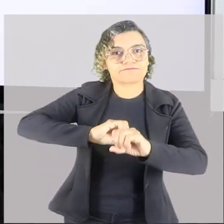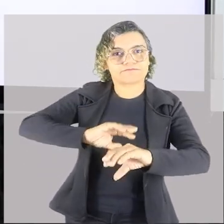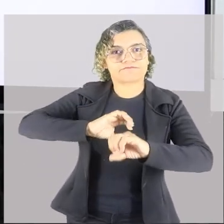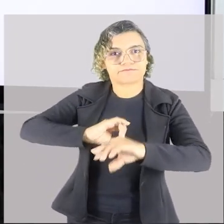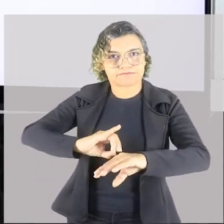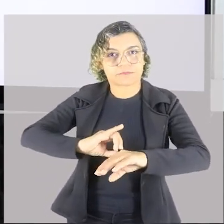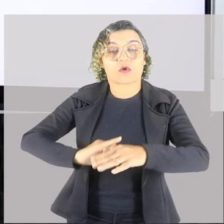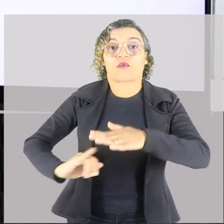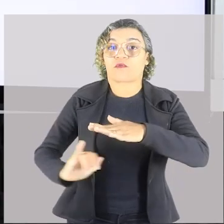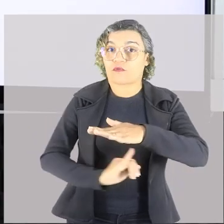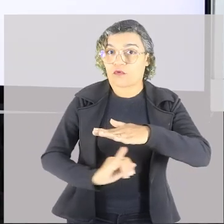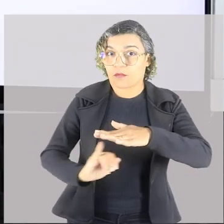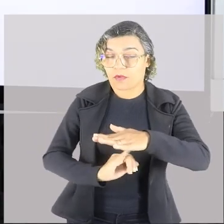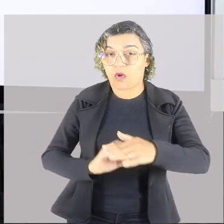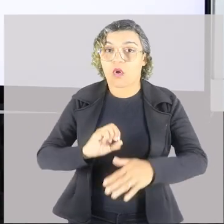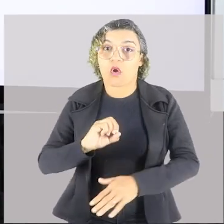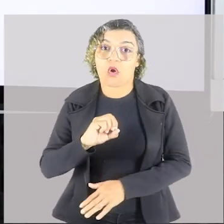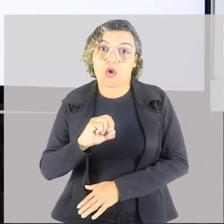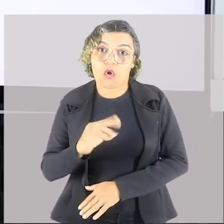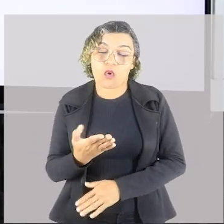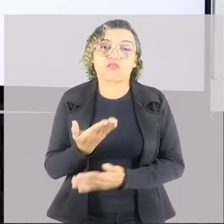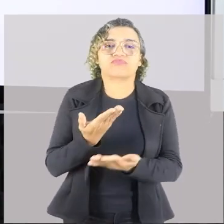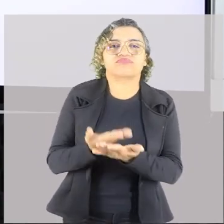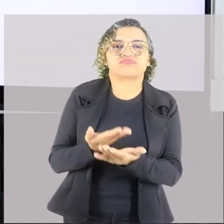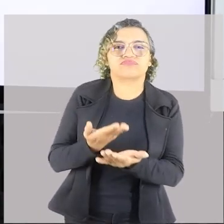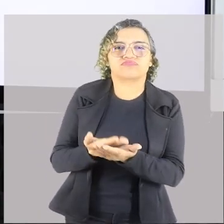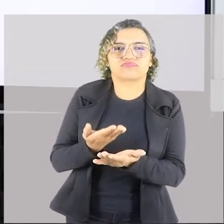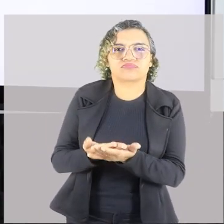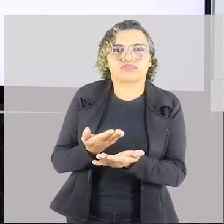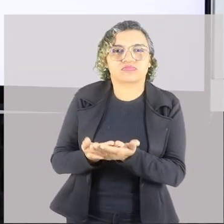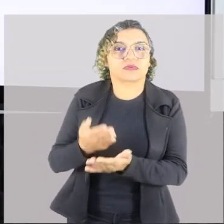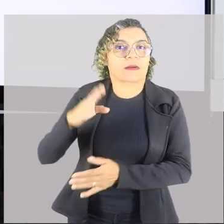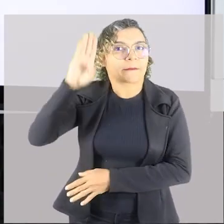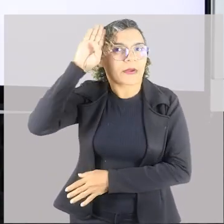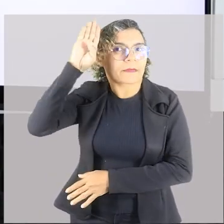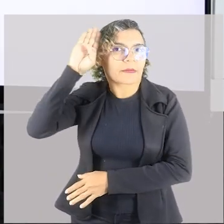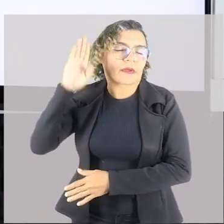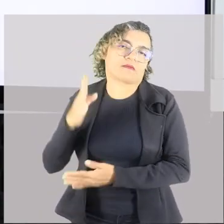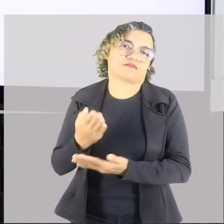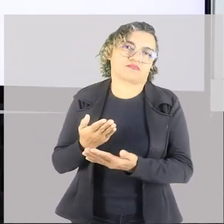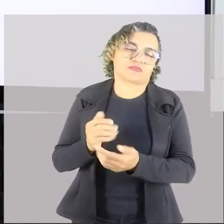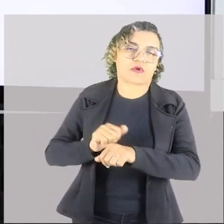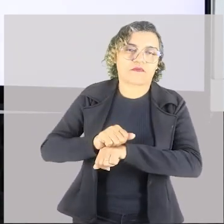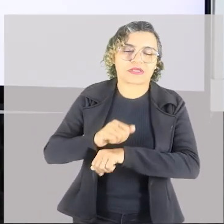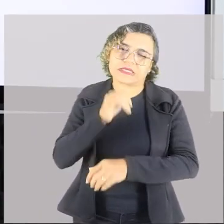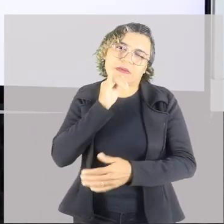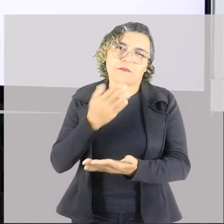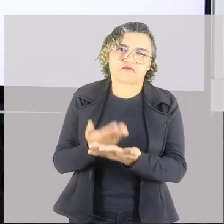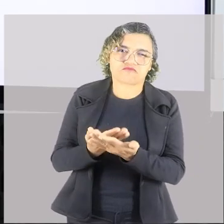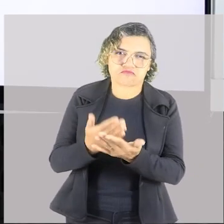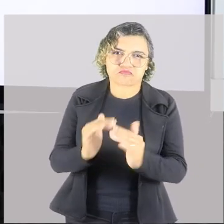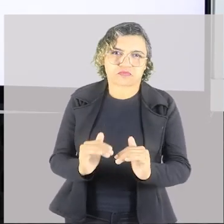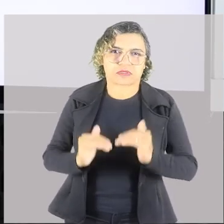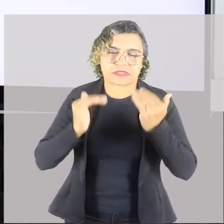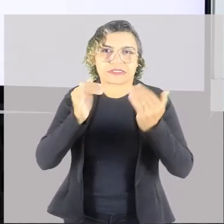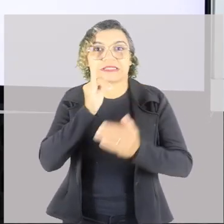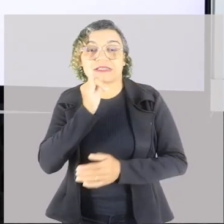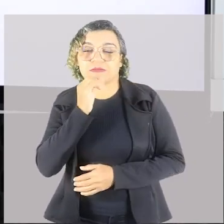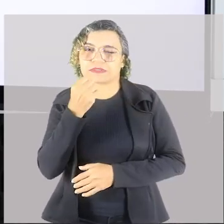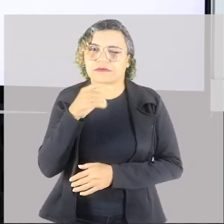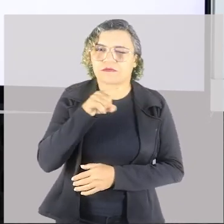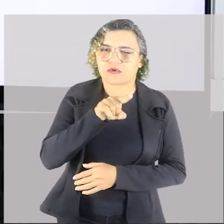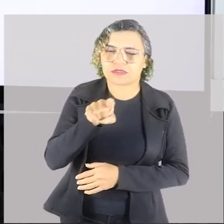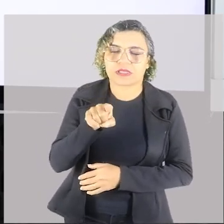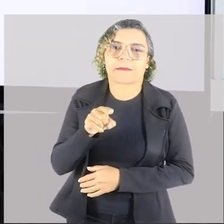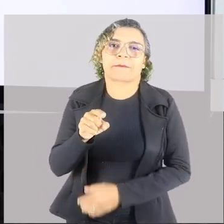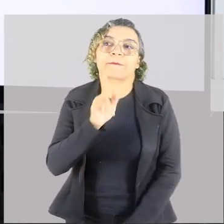ou então educação acadêmica, de formação superior, né? Então, assim, por exemplo, quando você admira muito alguém,